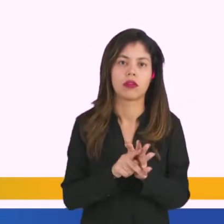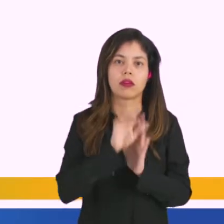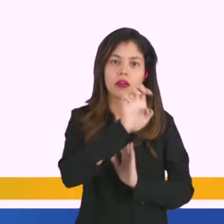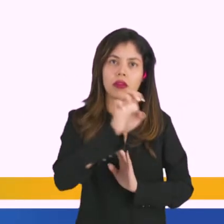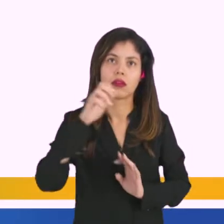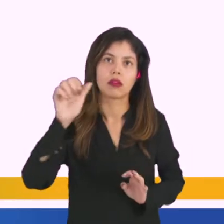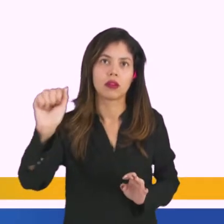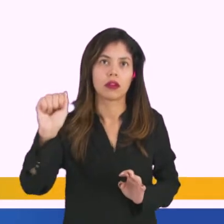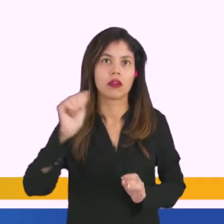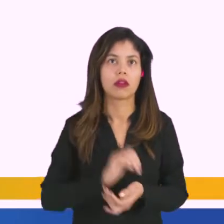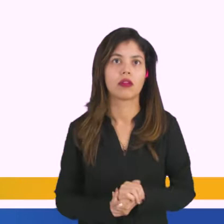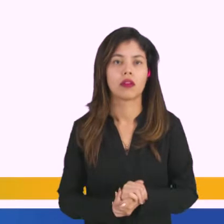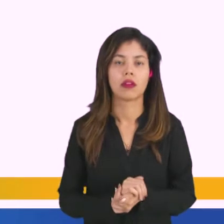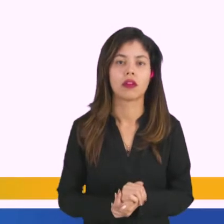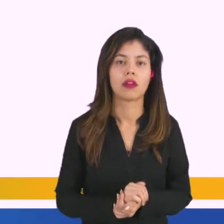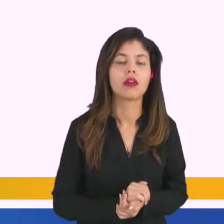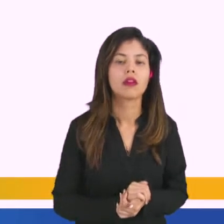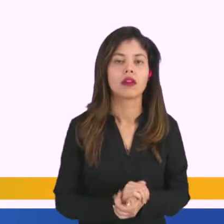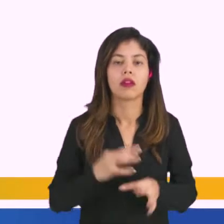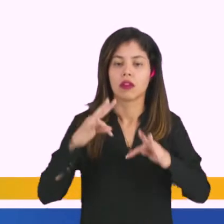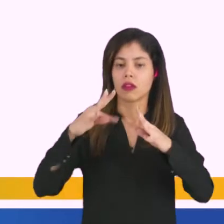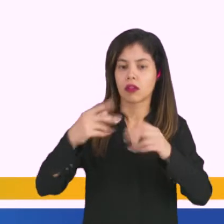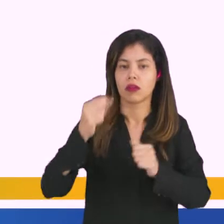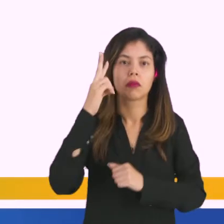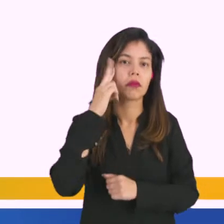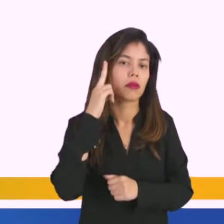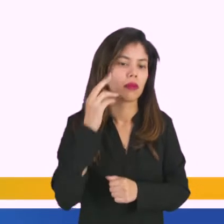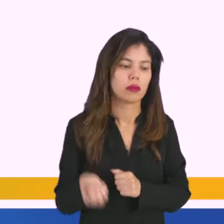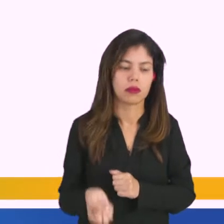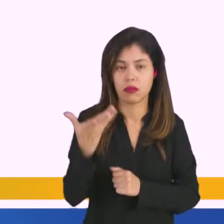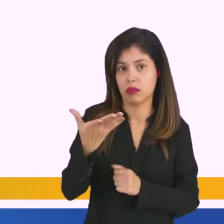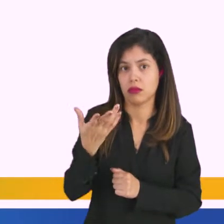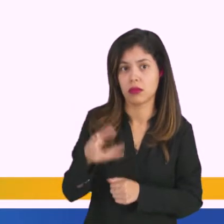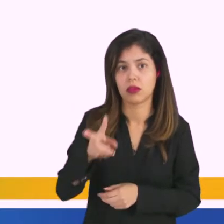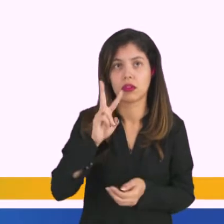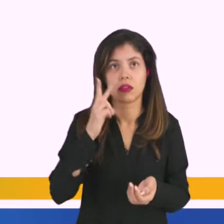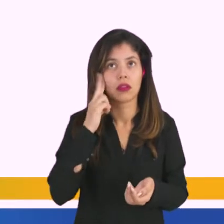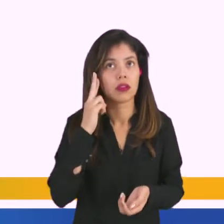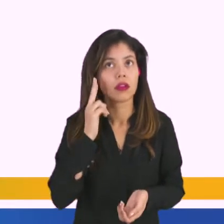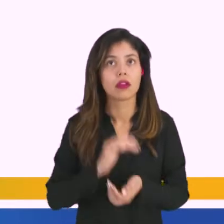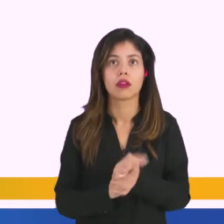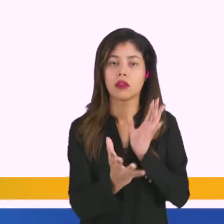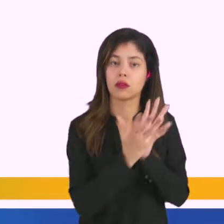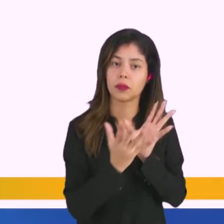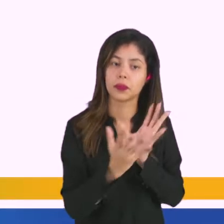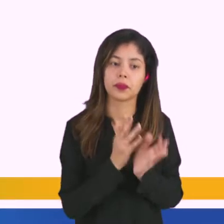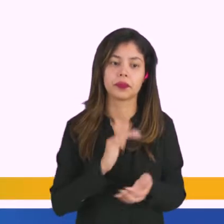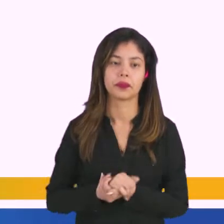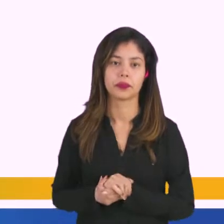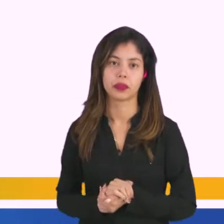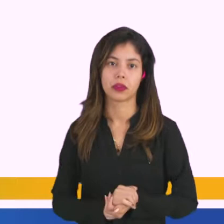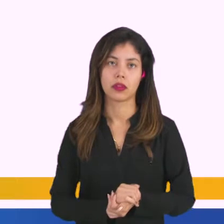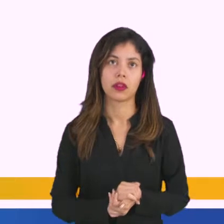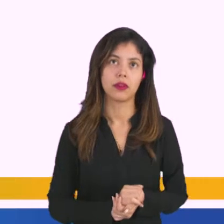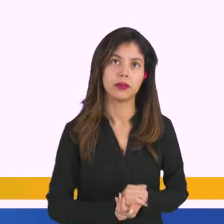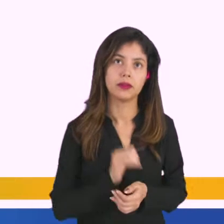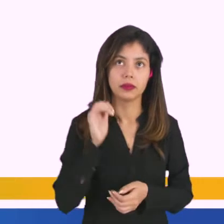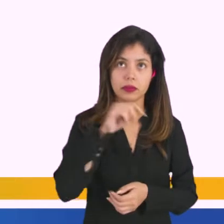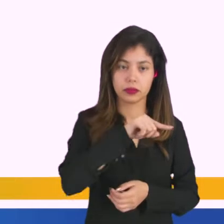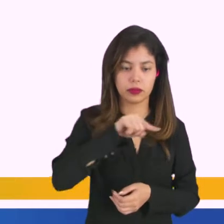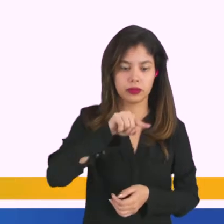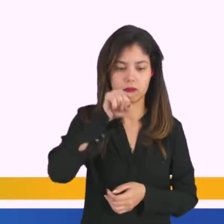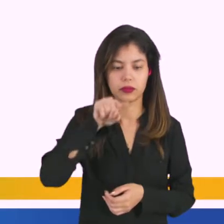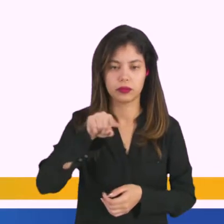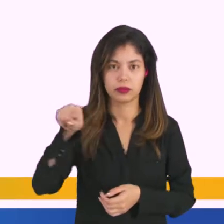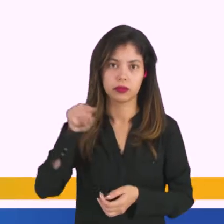amostral no lançamento de uma moeda normal é escrito em forma de conjunto. Então, esse conjuntinho ômega